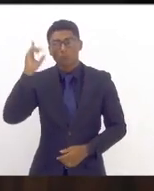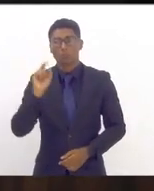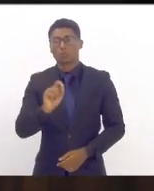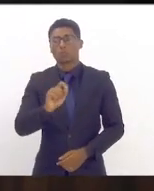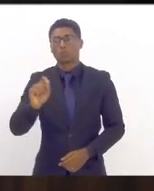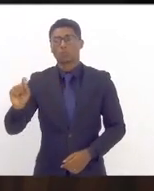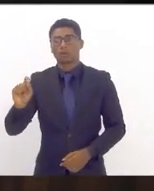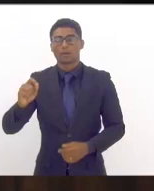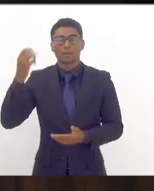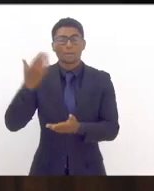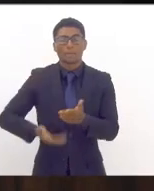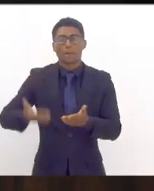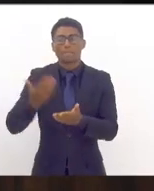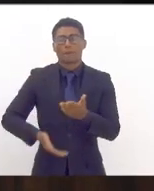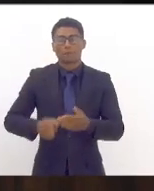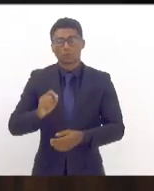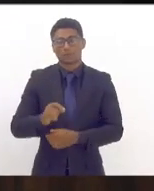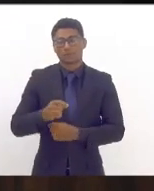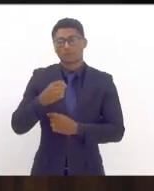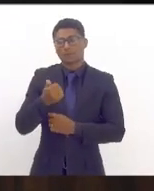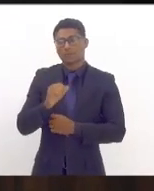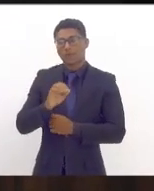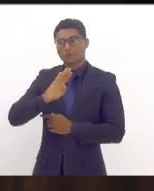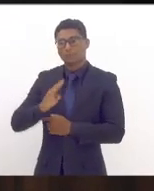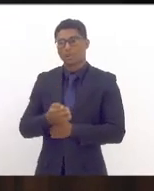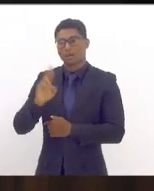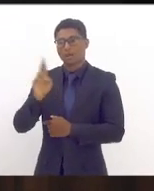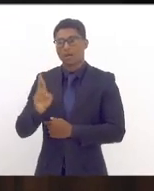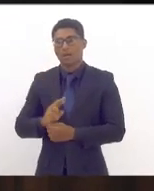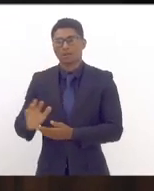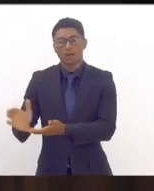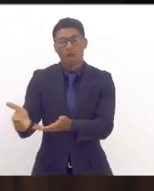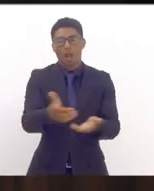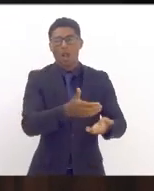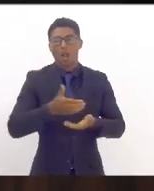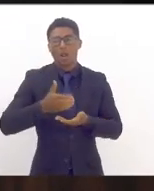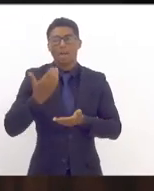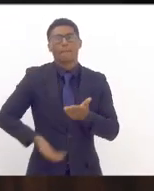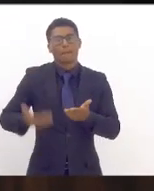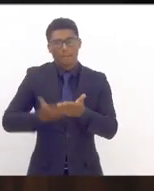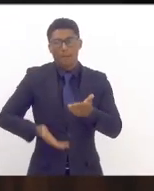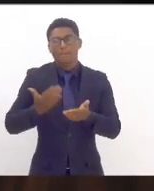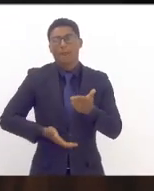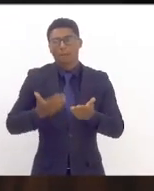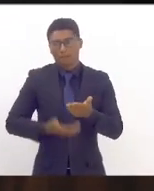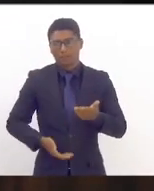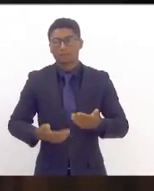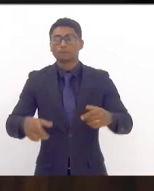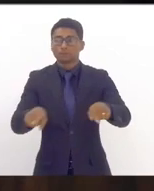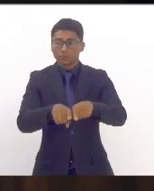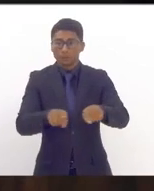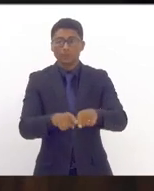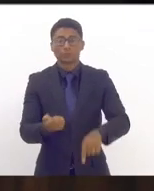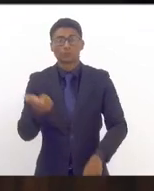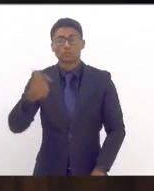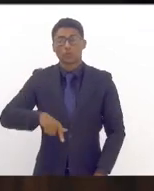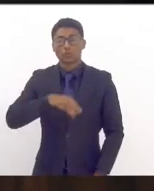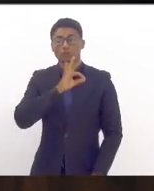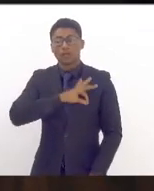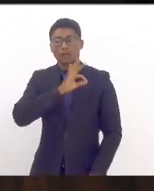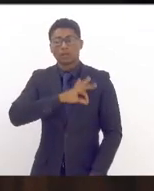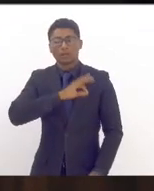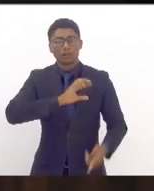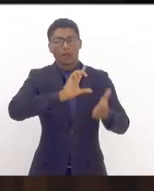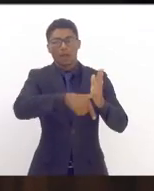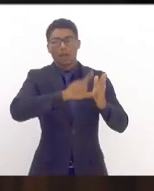de no mínimo 10 bilhões de reais de arrecadação significa que é atraso de salário de novo daqui a 15 meses